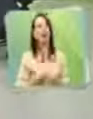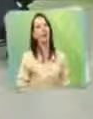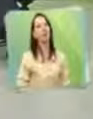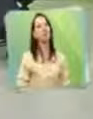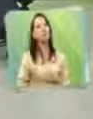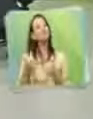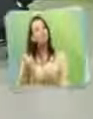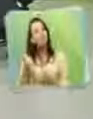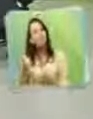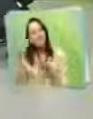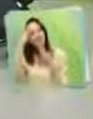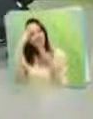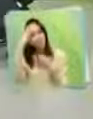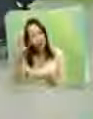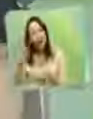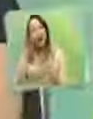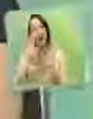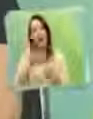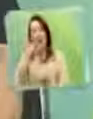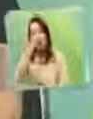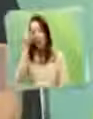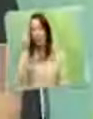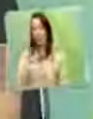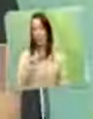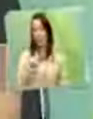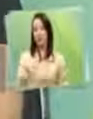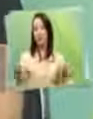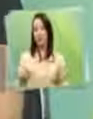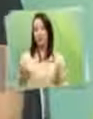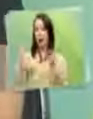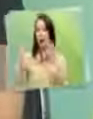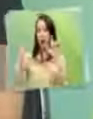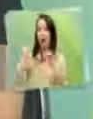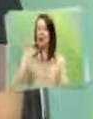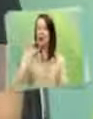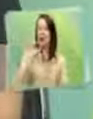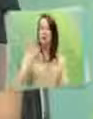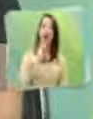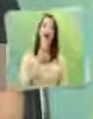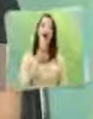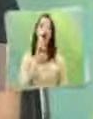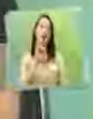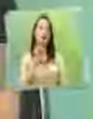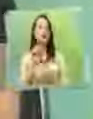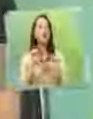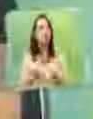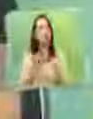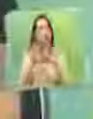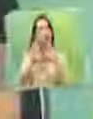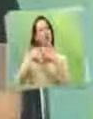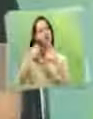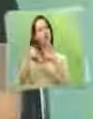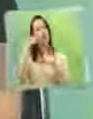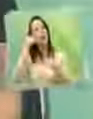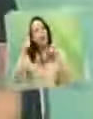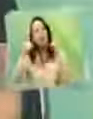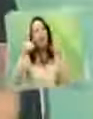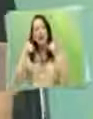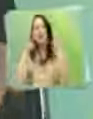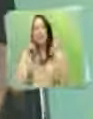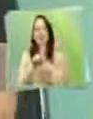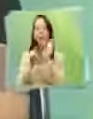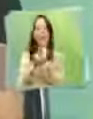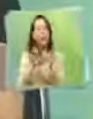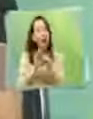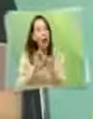certeza. Ok, muito obrigada. Bem, eu gostaria de lembrar que nós estamos ao vivo recebendo e-mails e telefonemas de